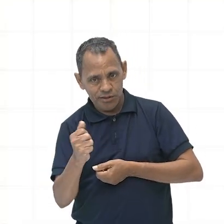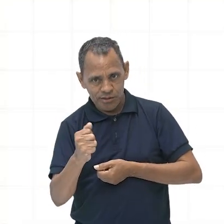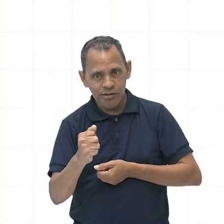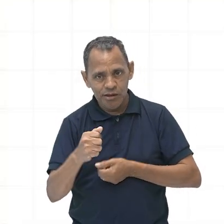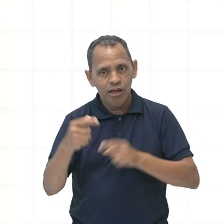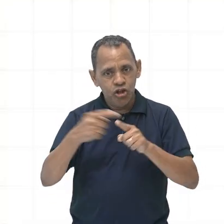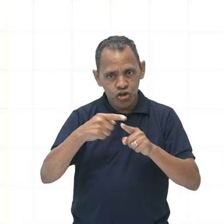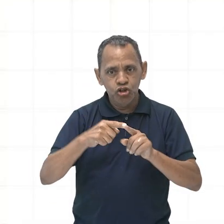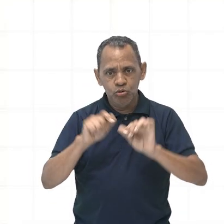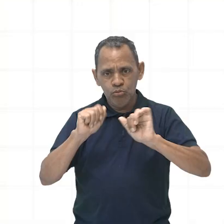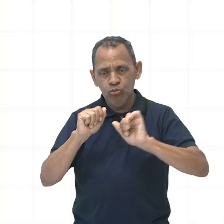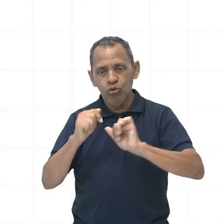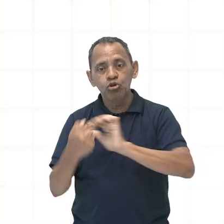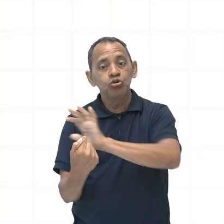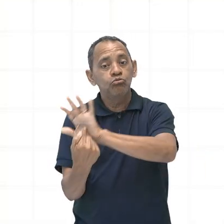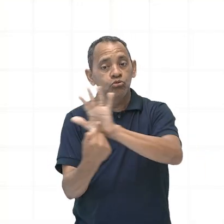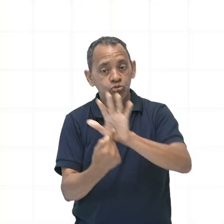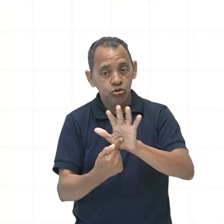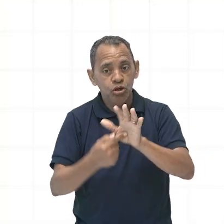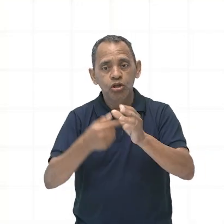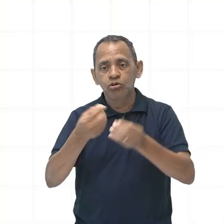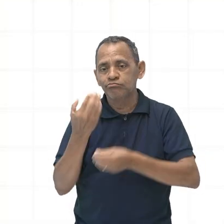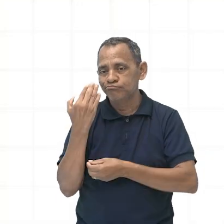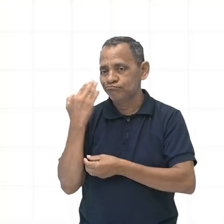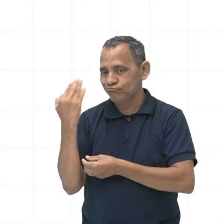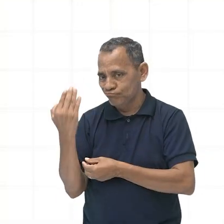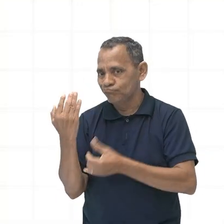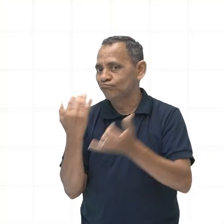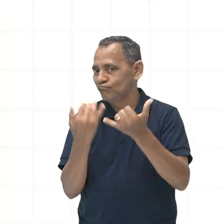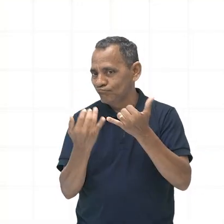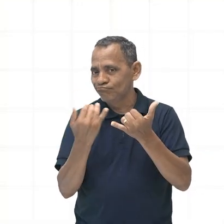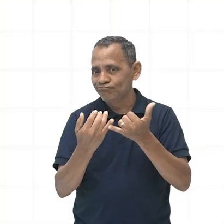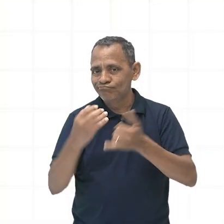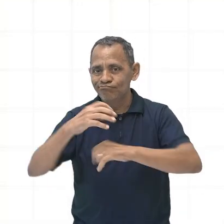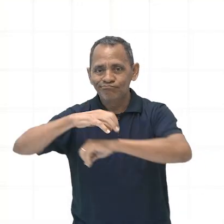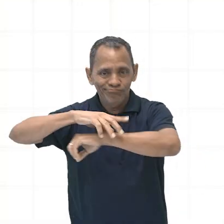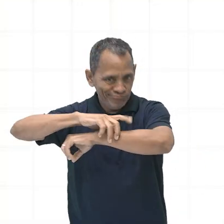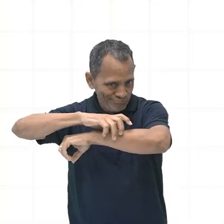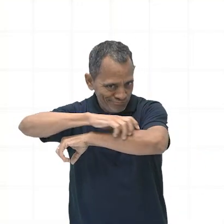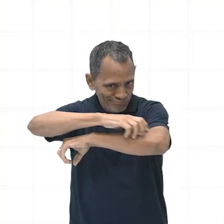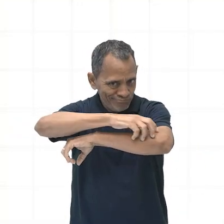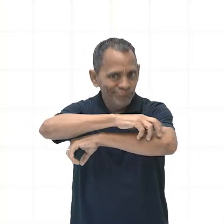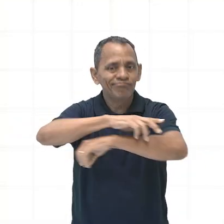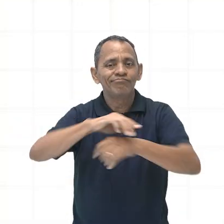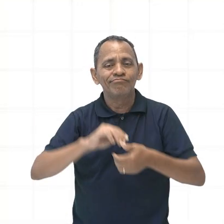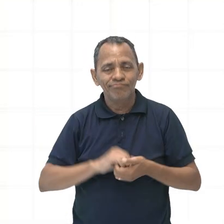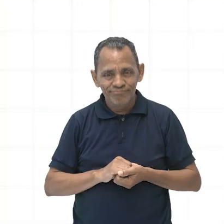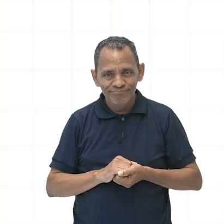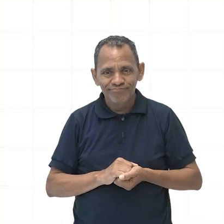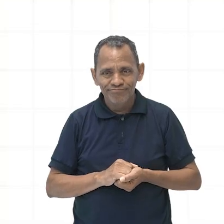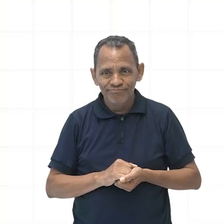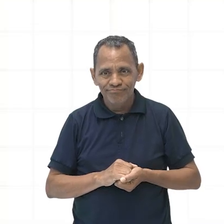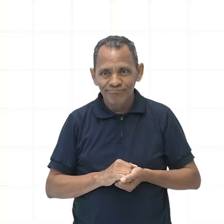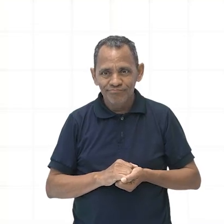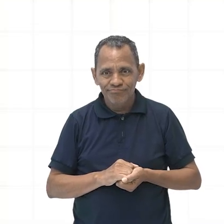ser expresso como sendo uma teia. Ó, lembra um pouco uma teia de aranha. Tudo bem?